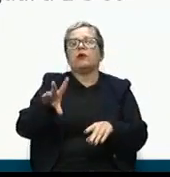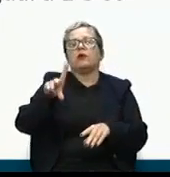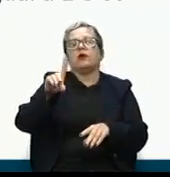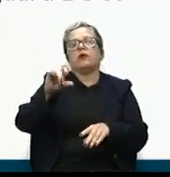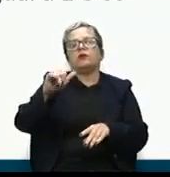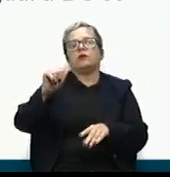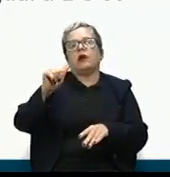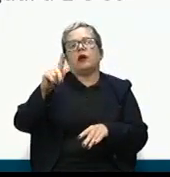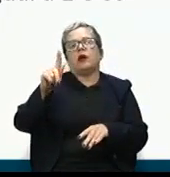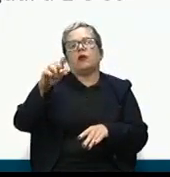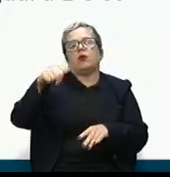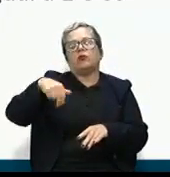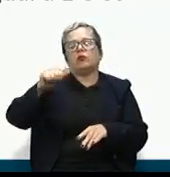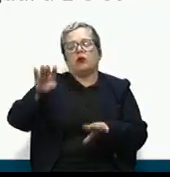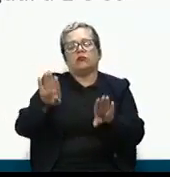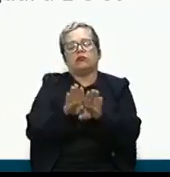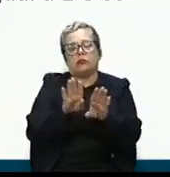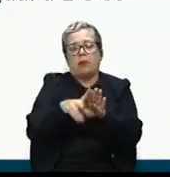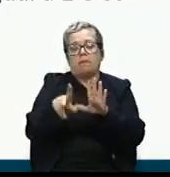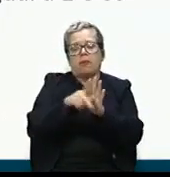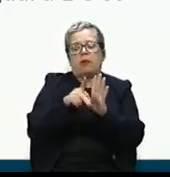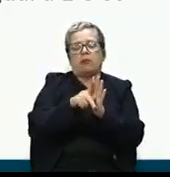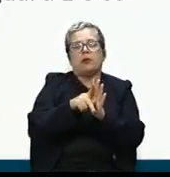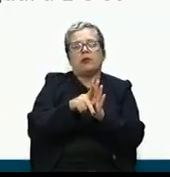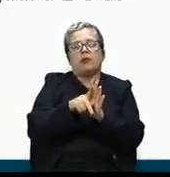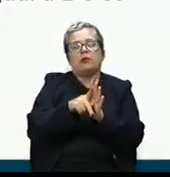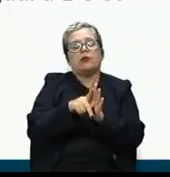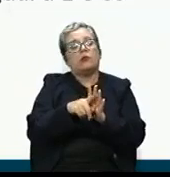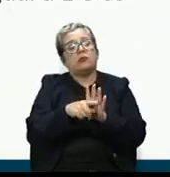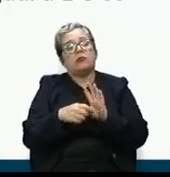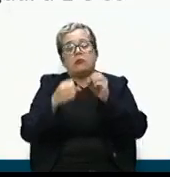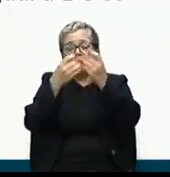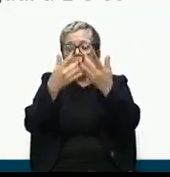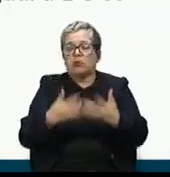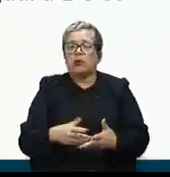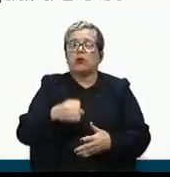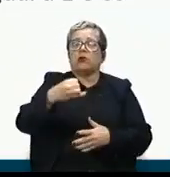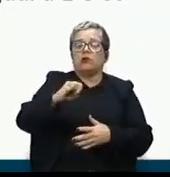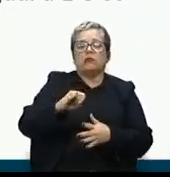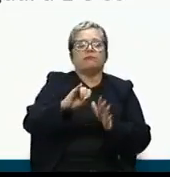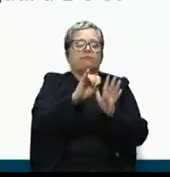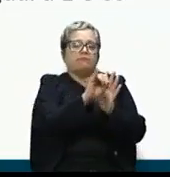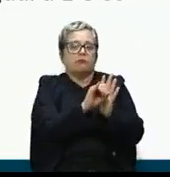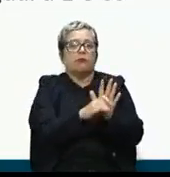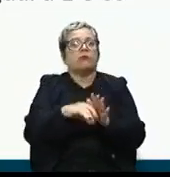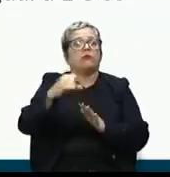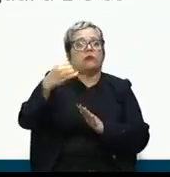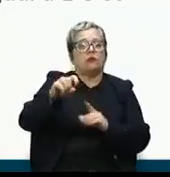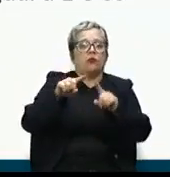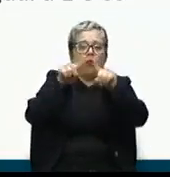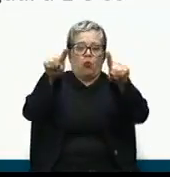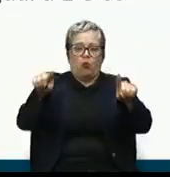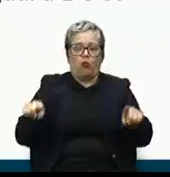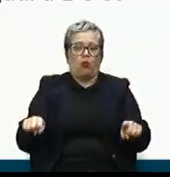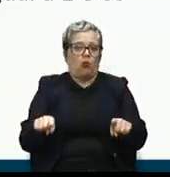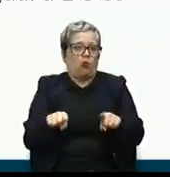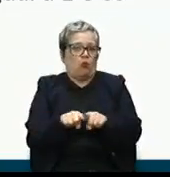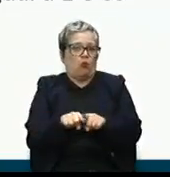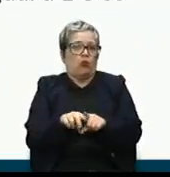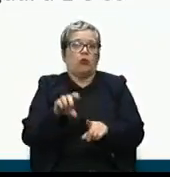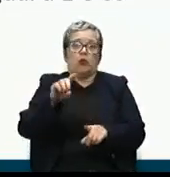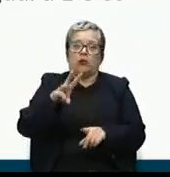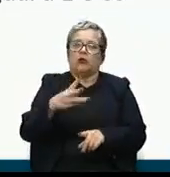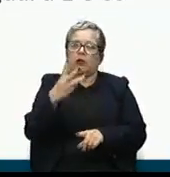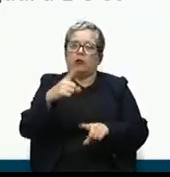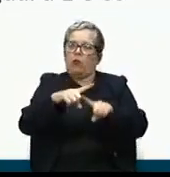Então, nesse sentido, nós temos que só ressaltar que ela só vai ser identidade se ela for quadrada, não precisa ser só 3